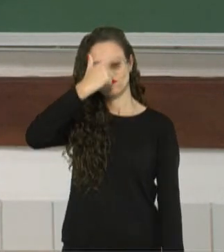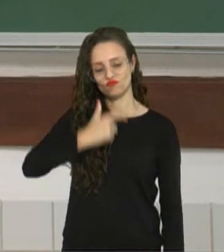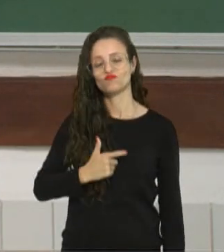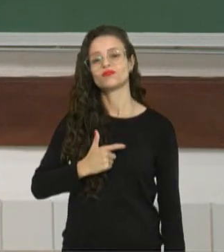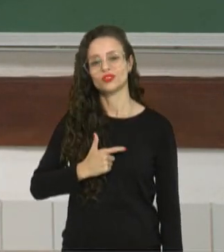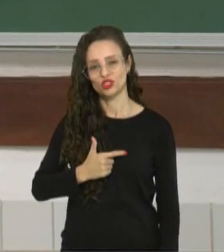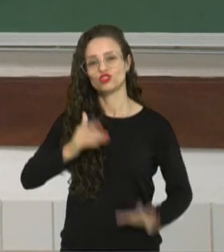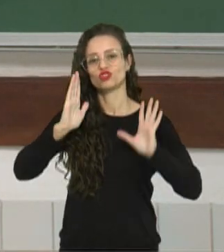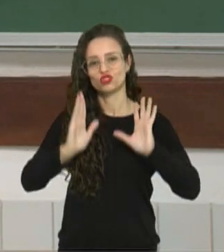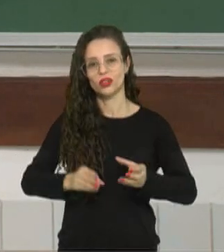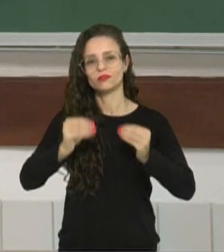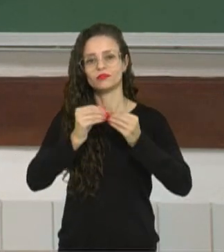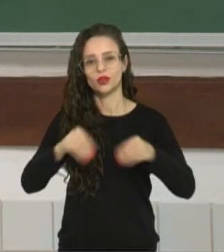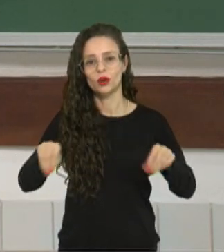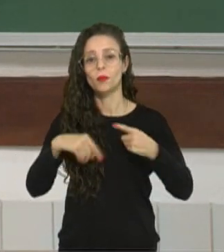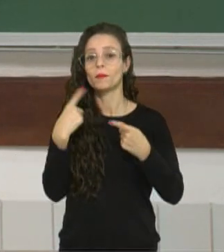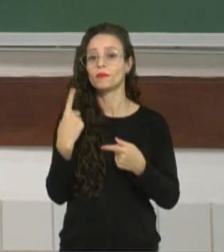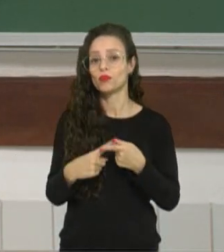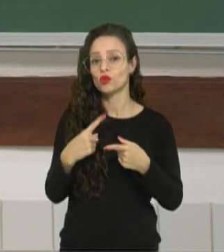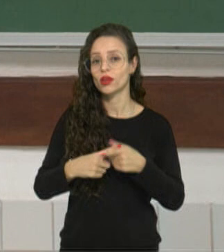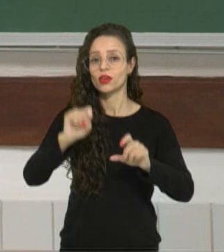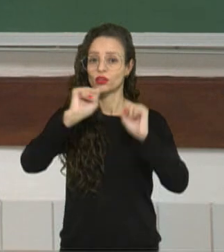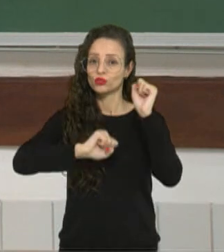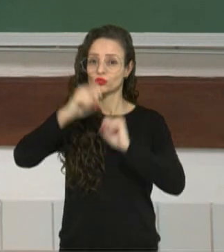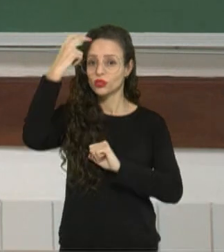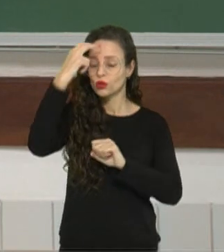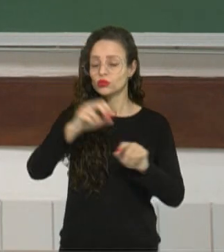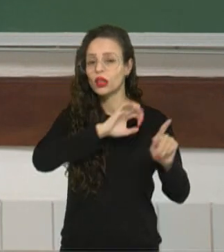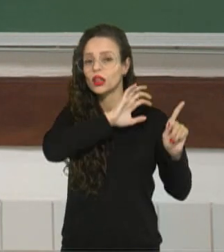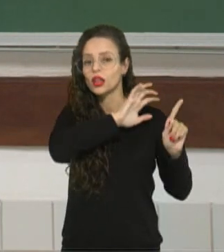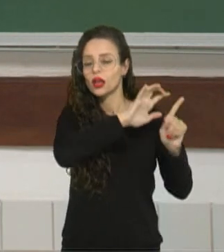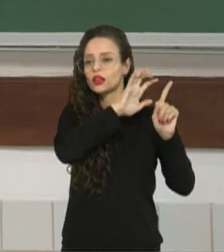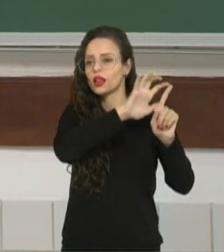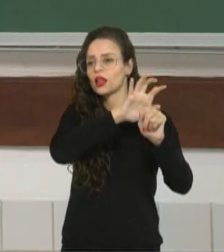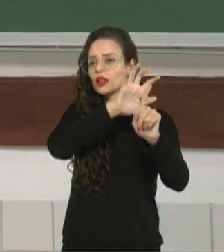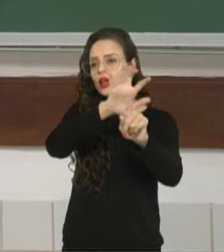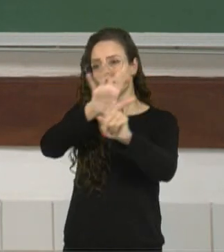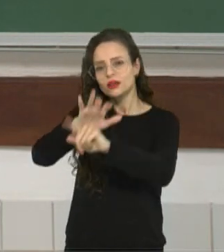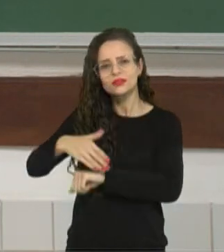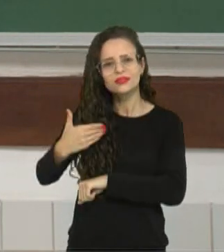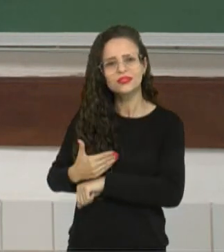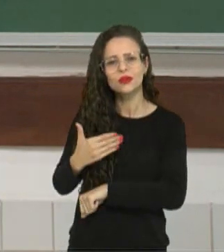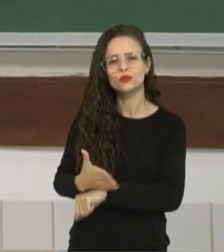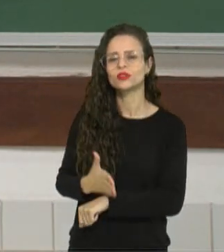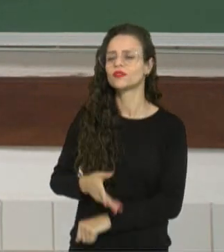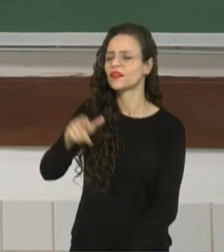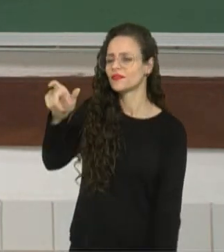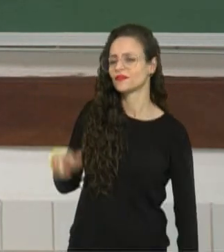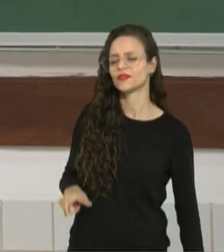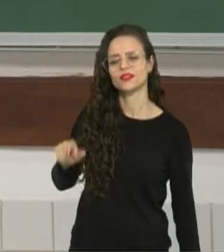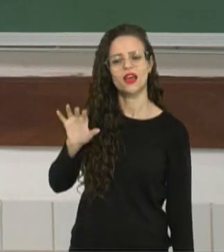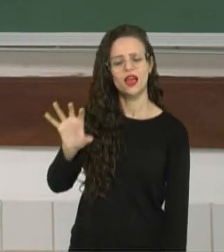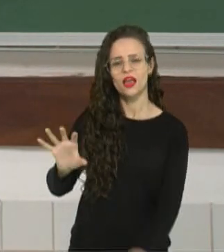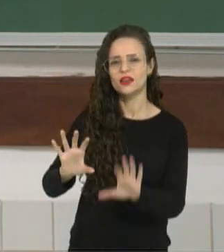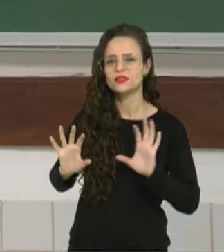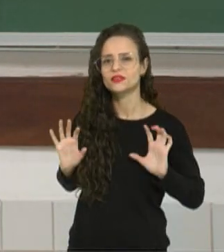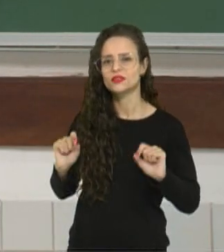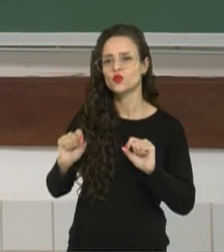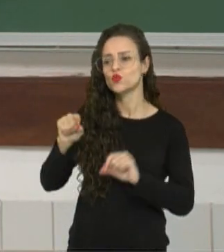está prejudicada. Por quê? Porque a indústria cultural está nos informando o tempo inteiro que nós seremos definidos a partir daquilo que